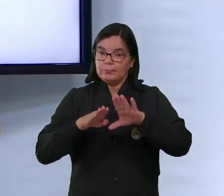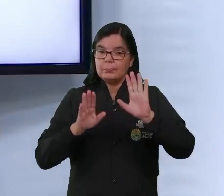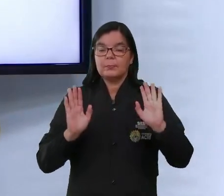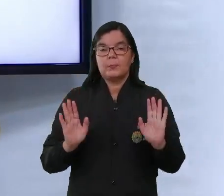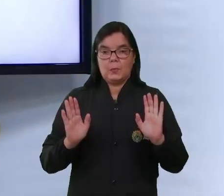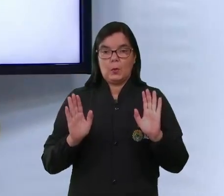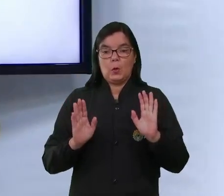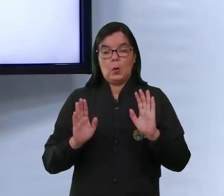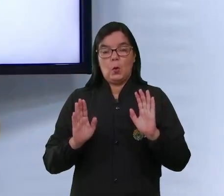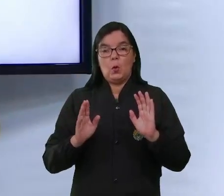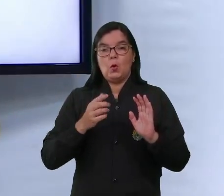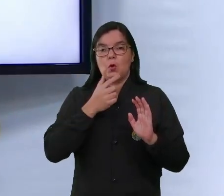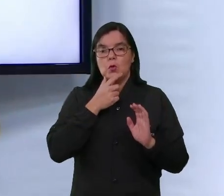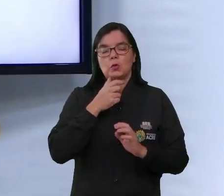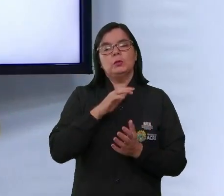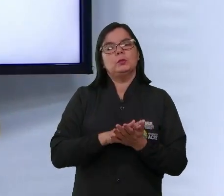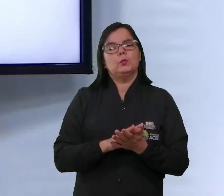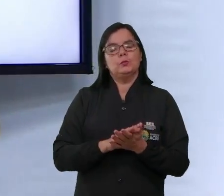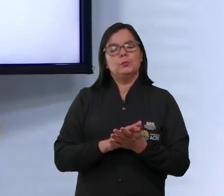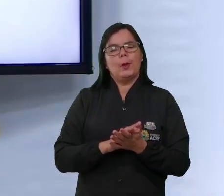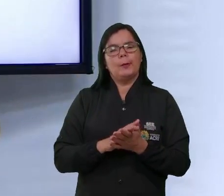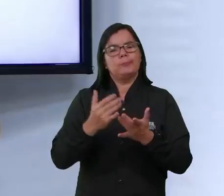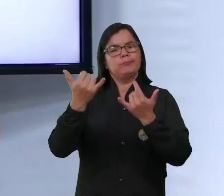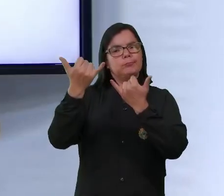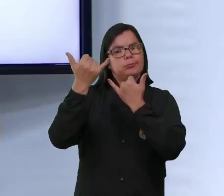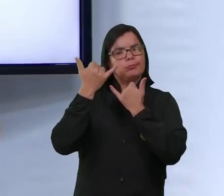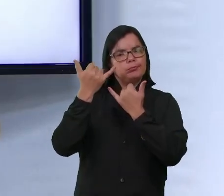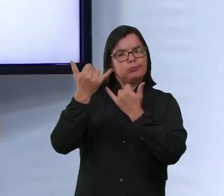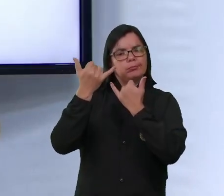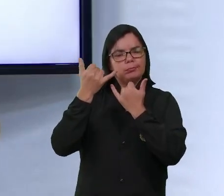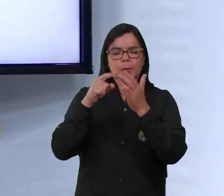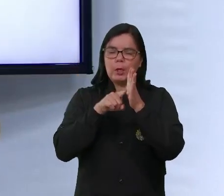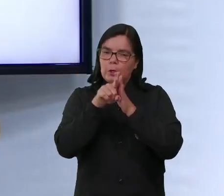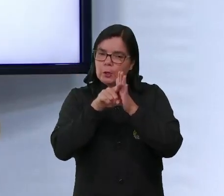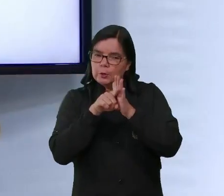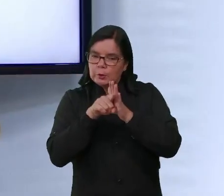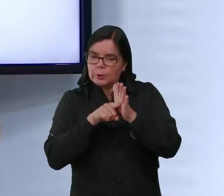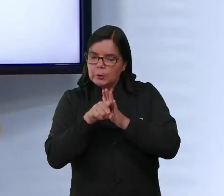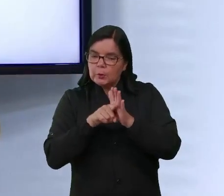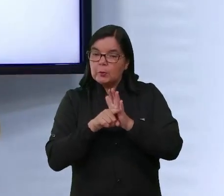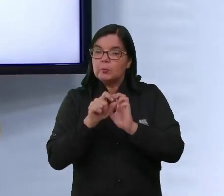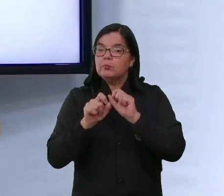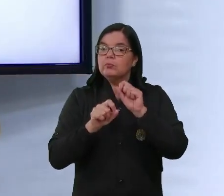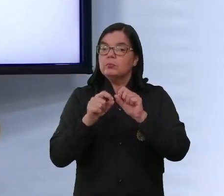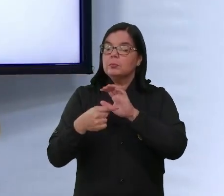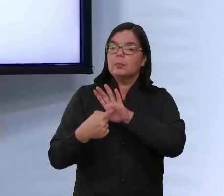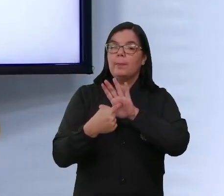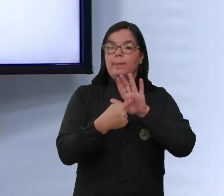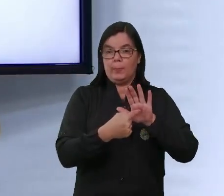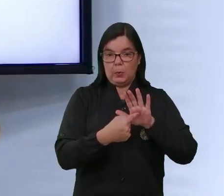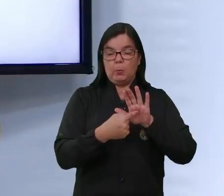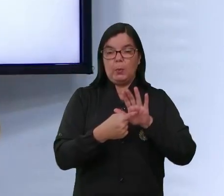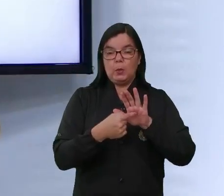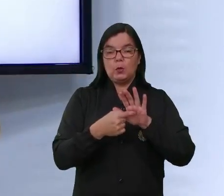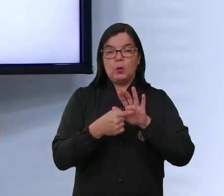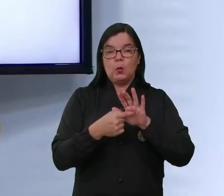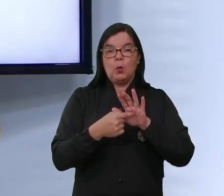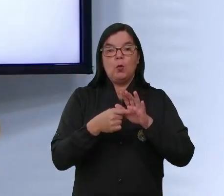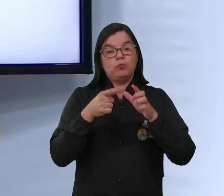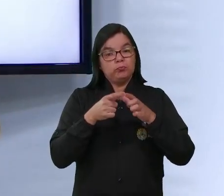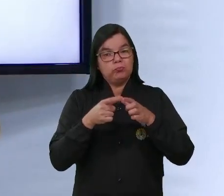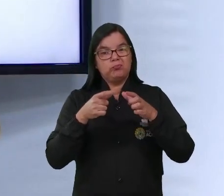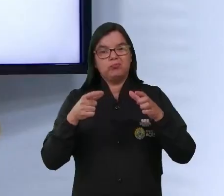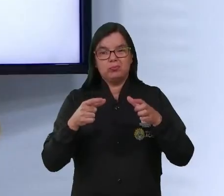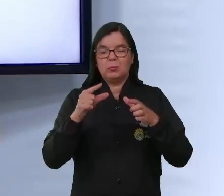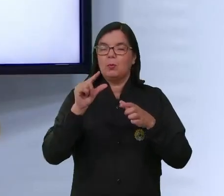que os últimos censos do IBGE, eles acabam revelando um crescimento